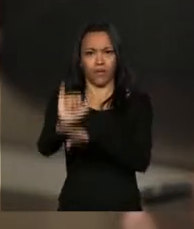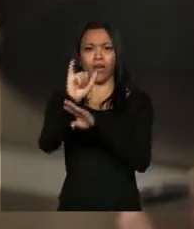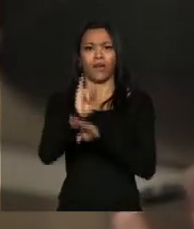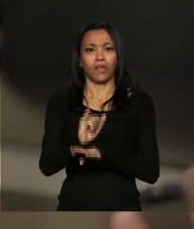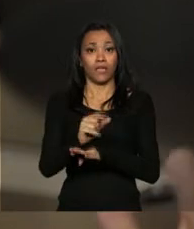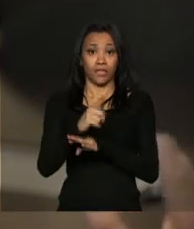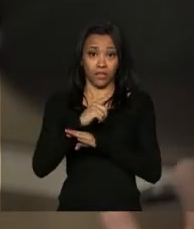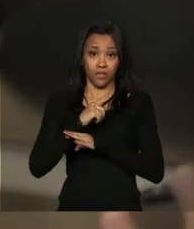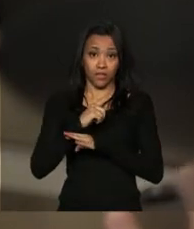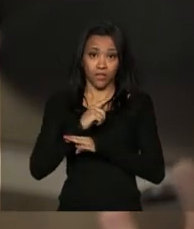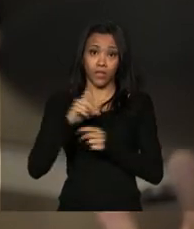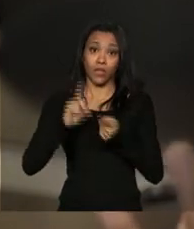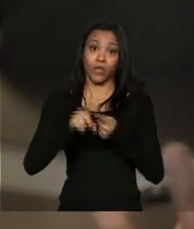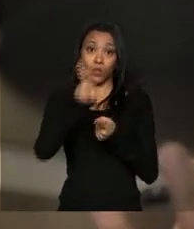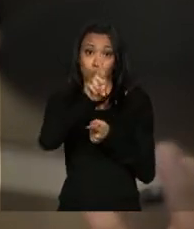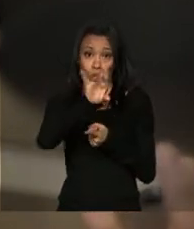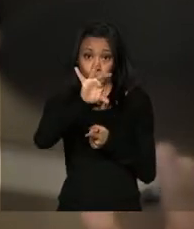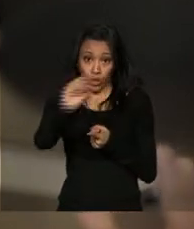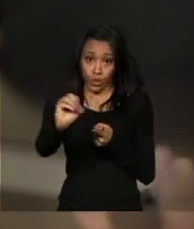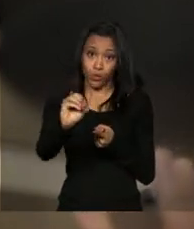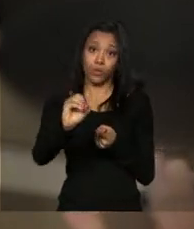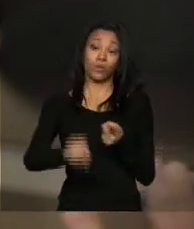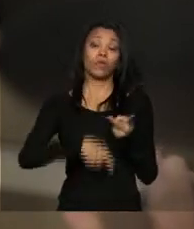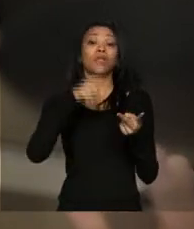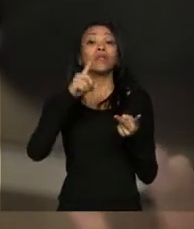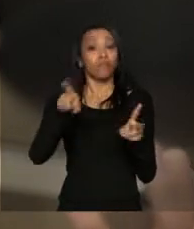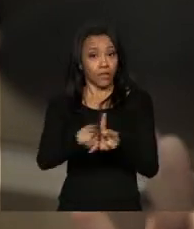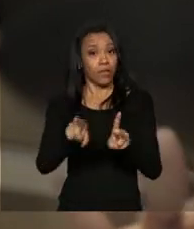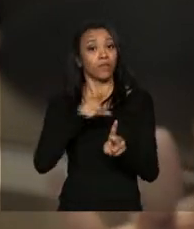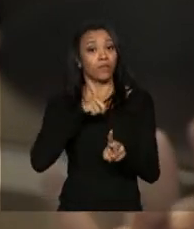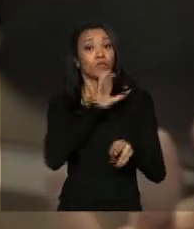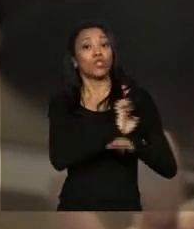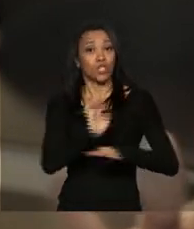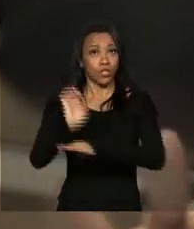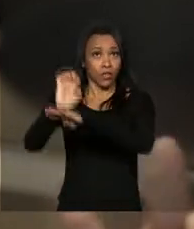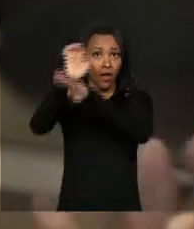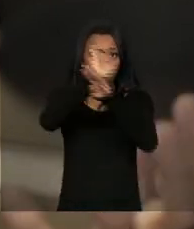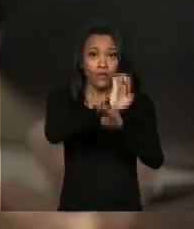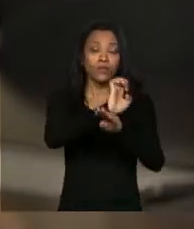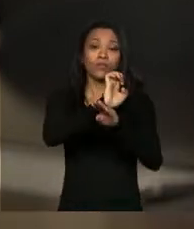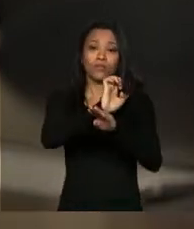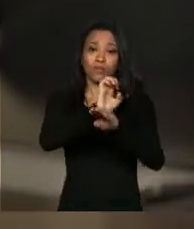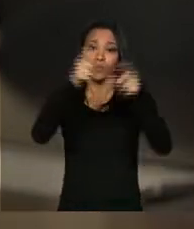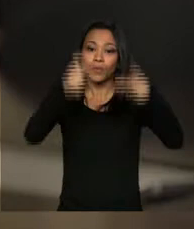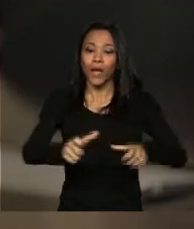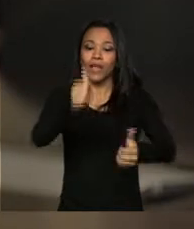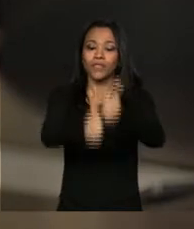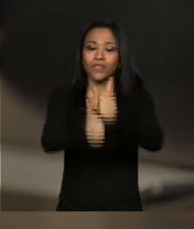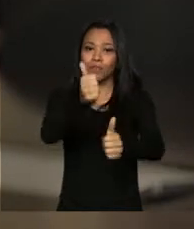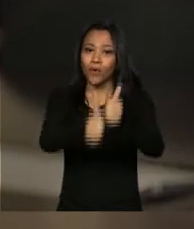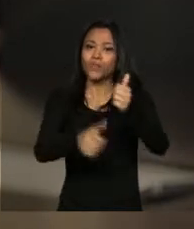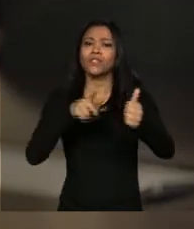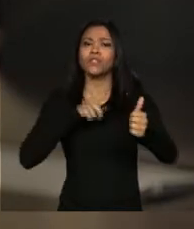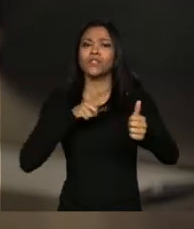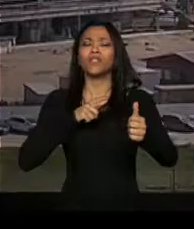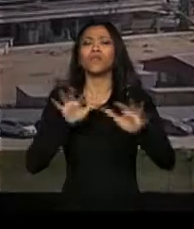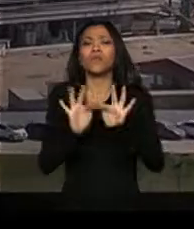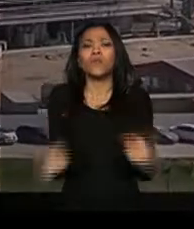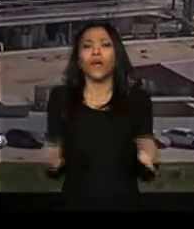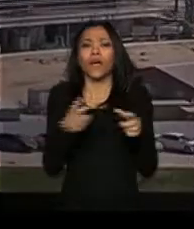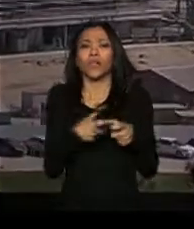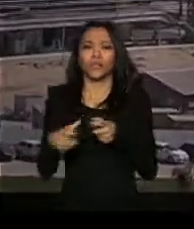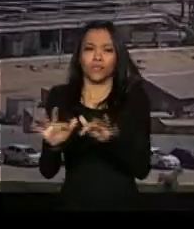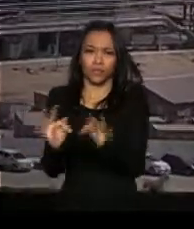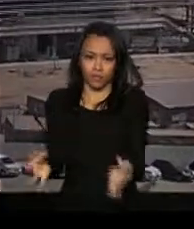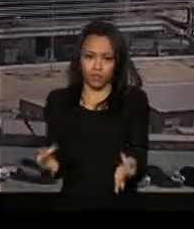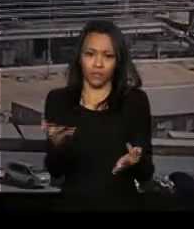tem o COT no Rio, você vai ter nos estados também, e que vai dialogar com os centros menores nas cidades.